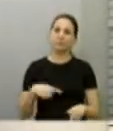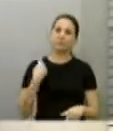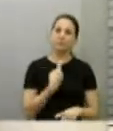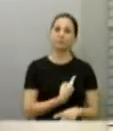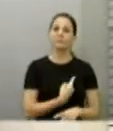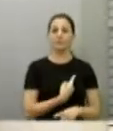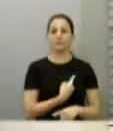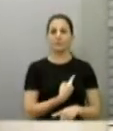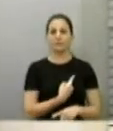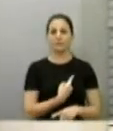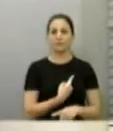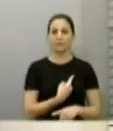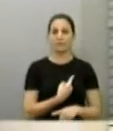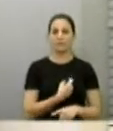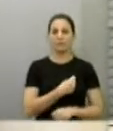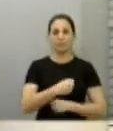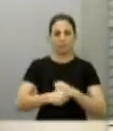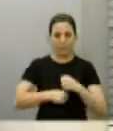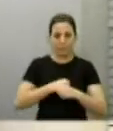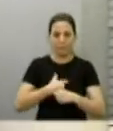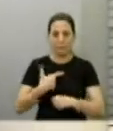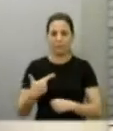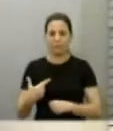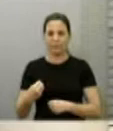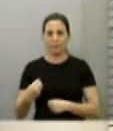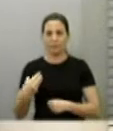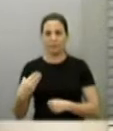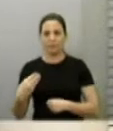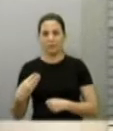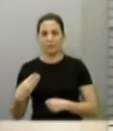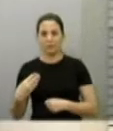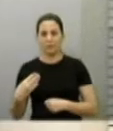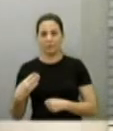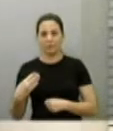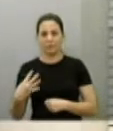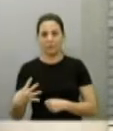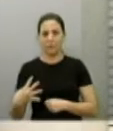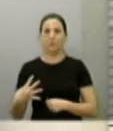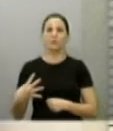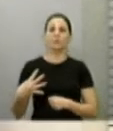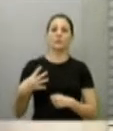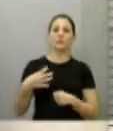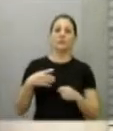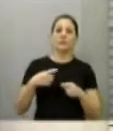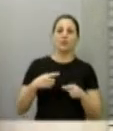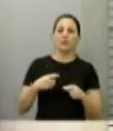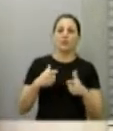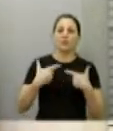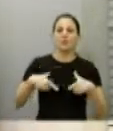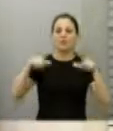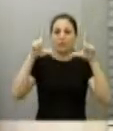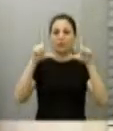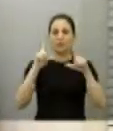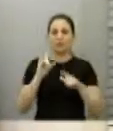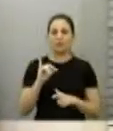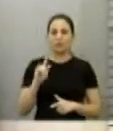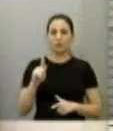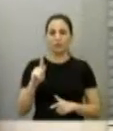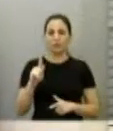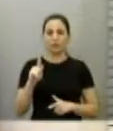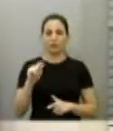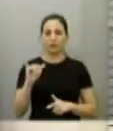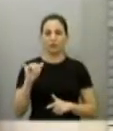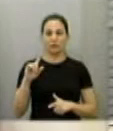Vamos implantar ainda este ano a TV digital em canal aberto, que é um projeto que começou na gestão